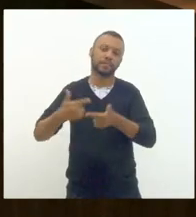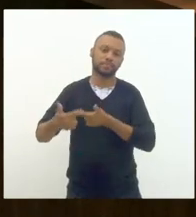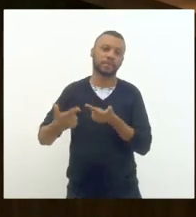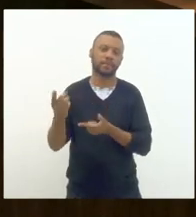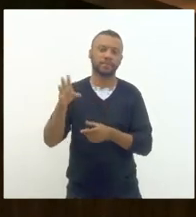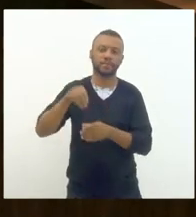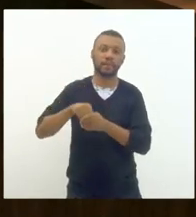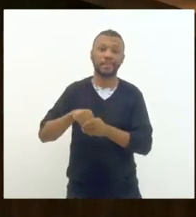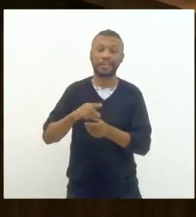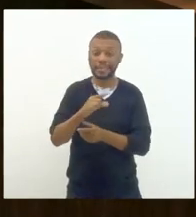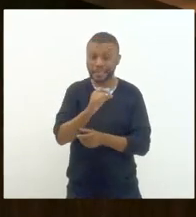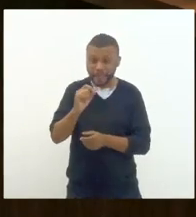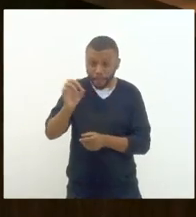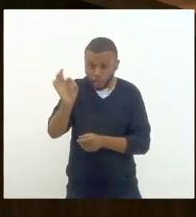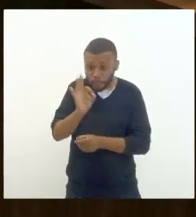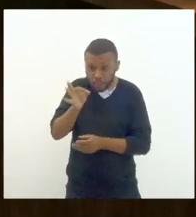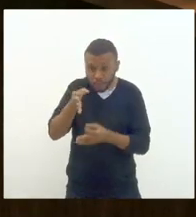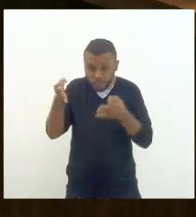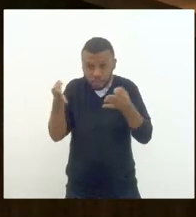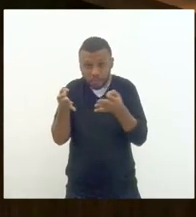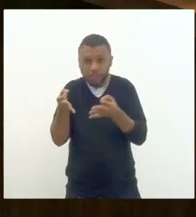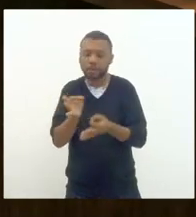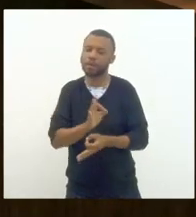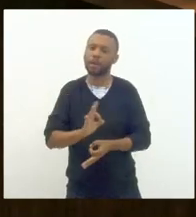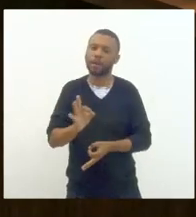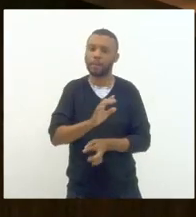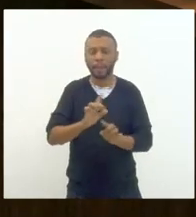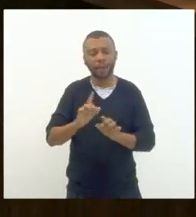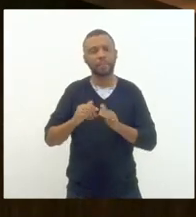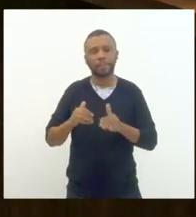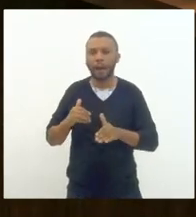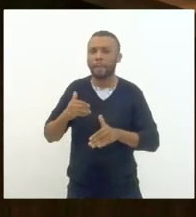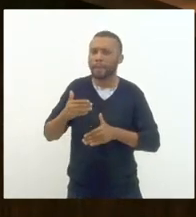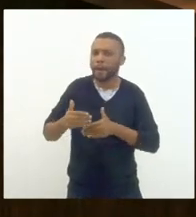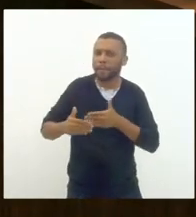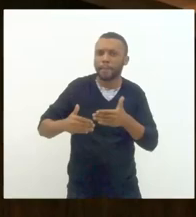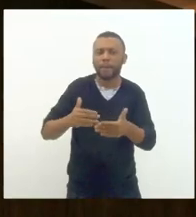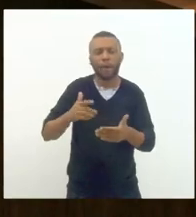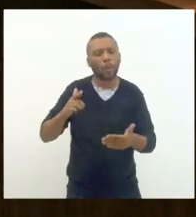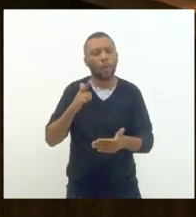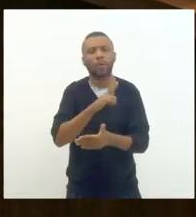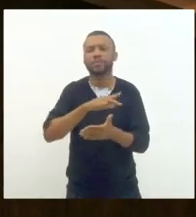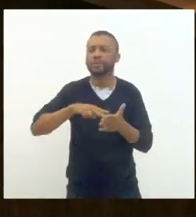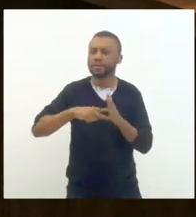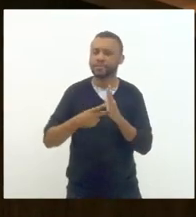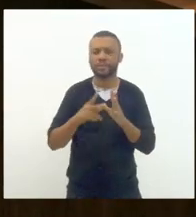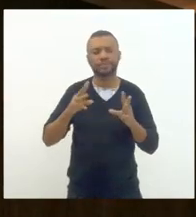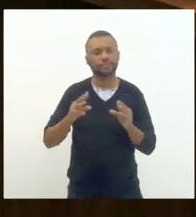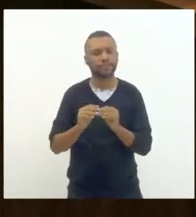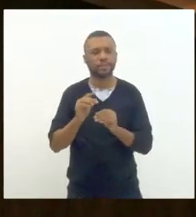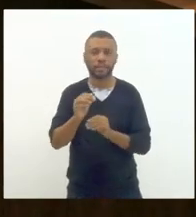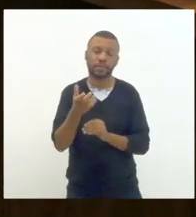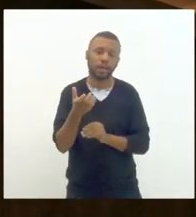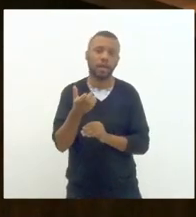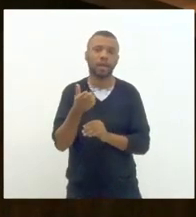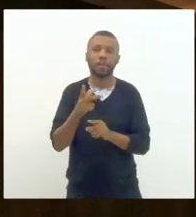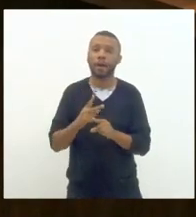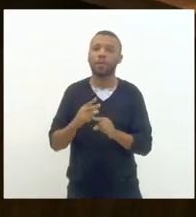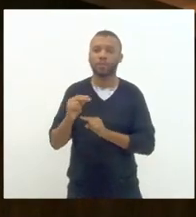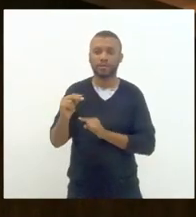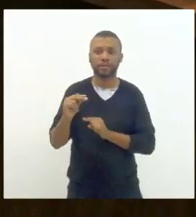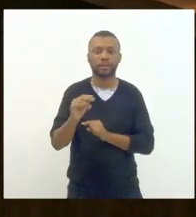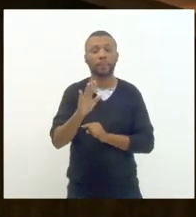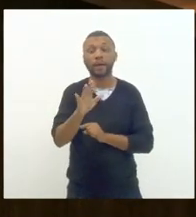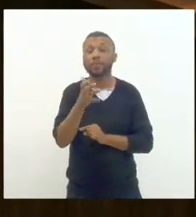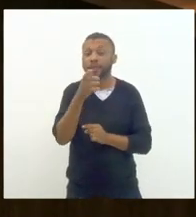tiveram 100%, como gostaria, mas pelo menos se avançou muito, e isto daí significa que queira, quer não queira, uma conquista. Mas o que